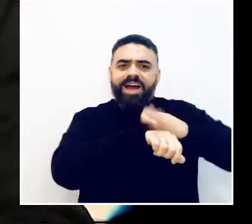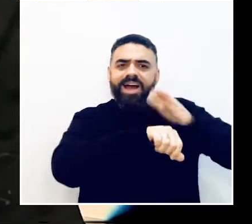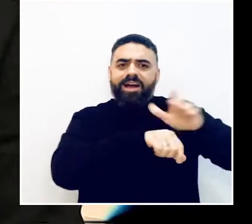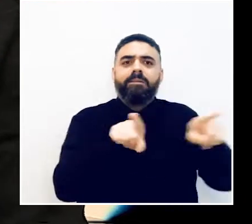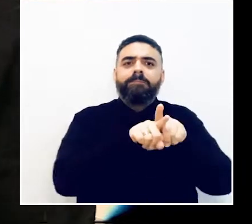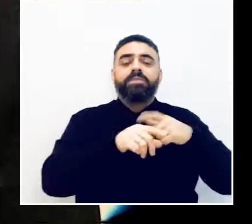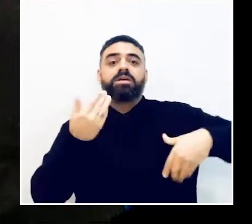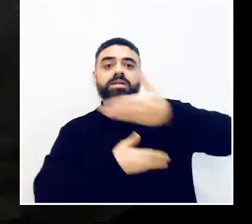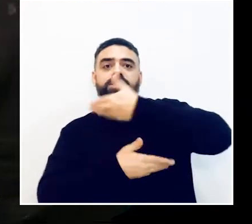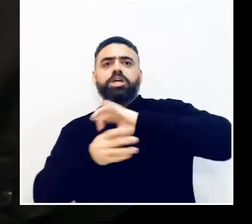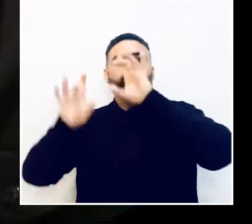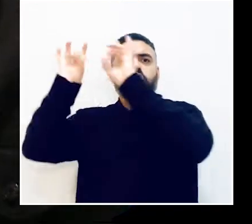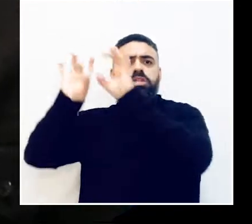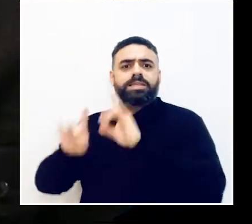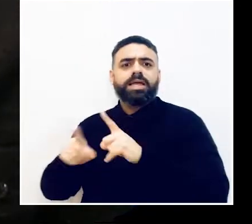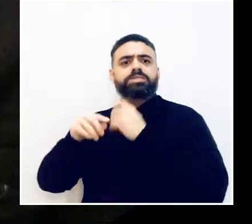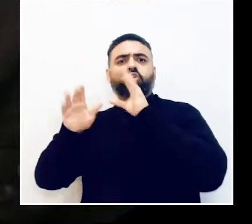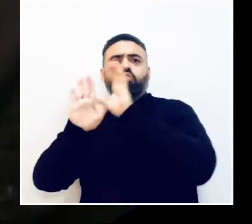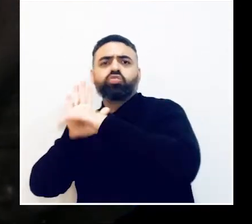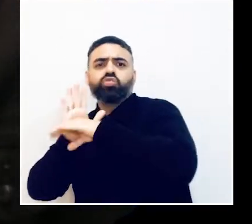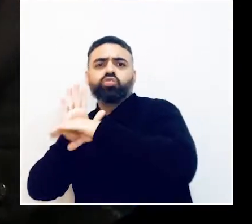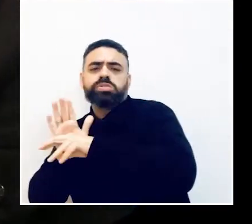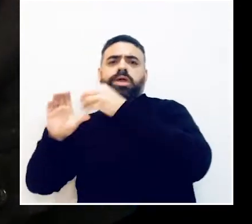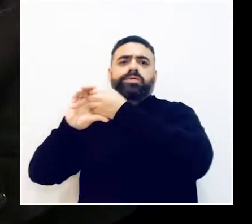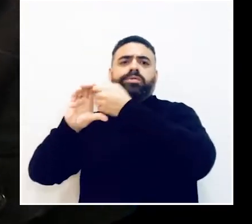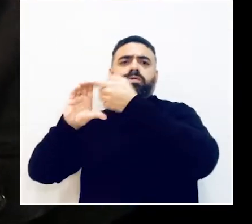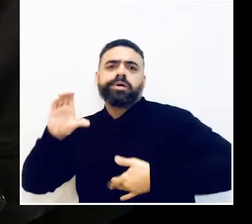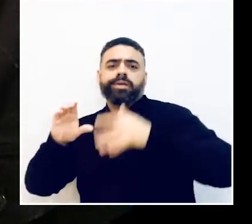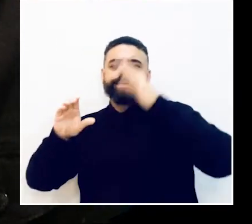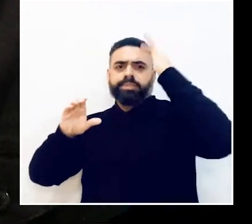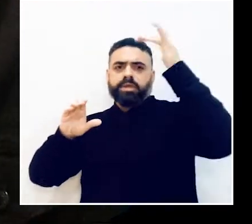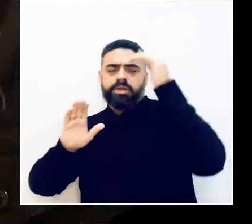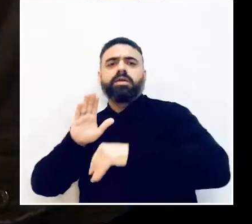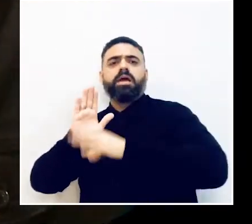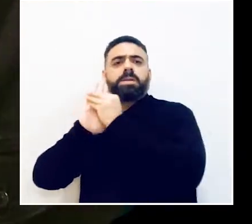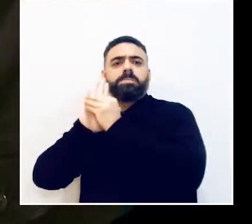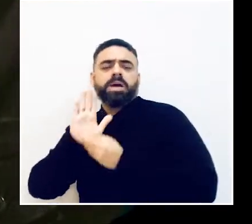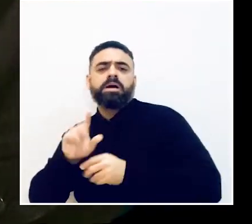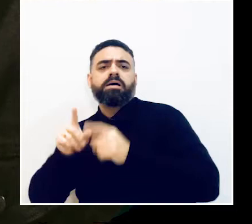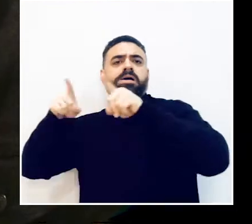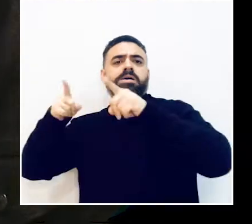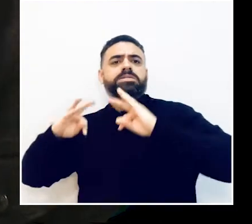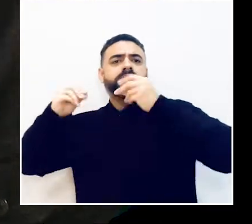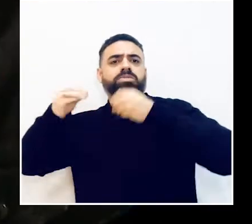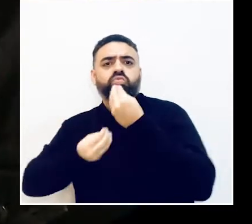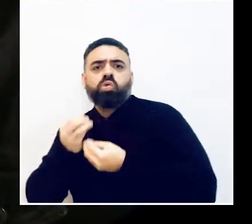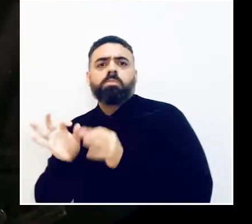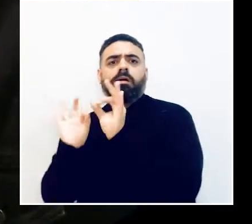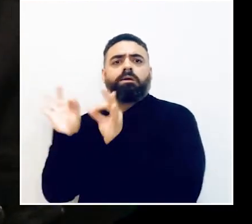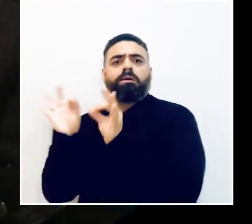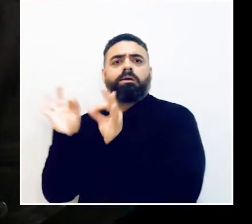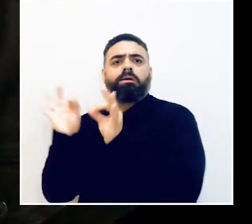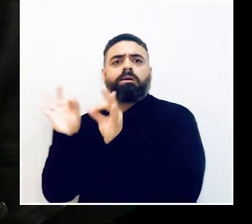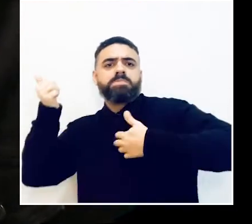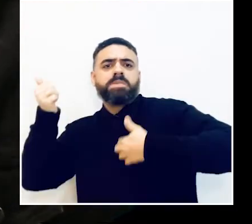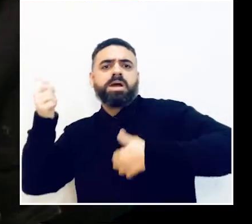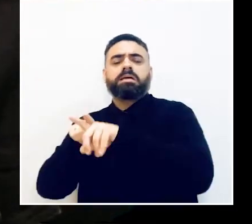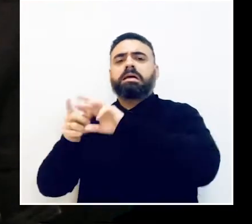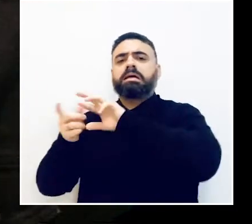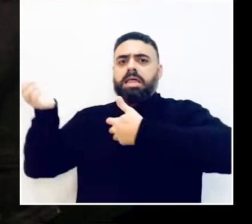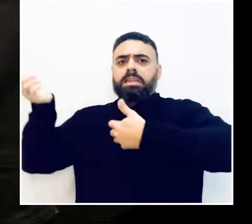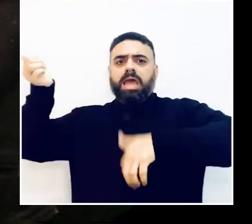conseguem tocar com o coração porque toda a técnica, toda a habilidade, os conceitos harmônicos, o